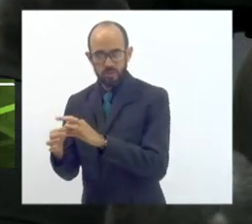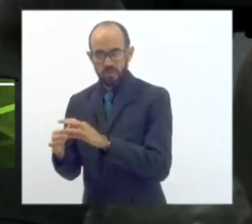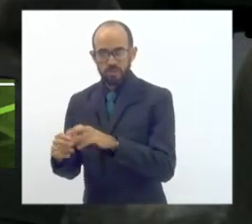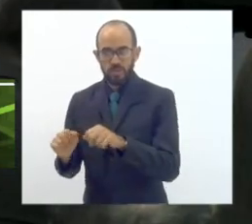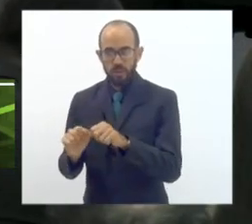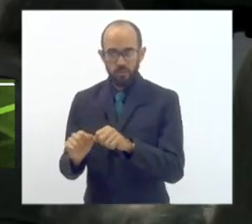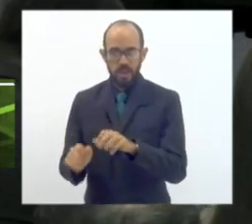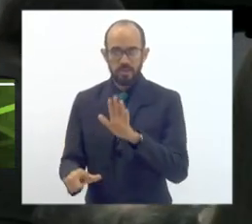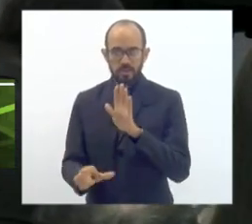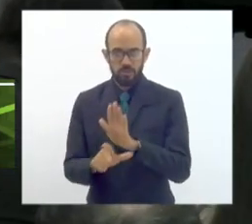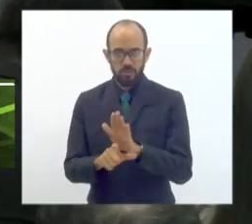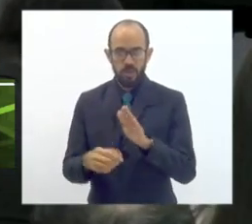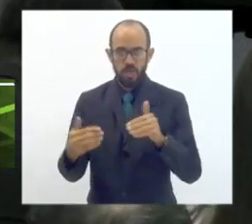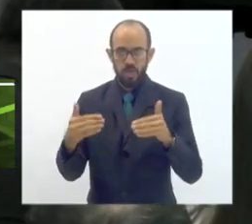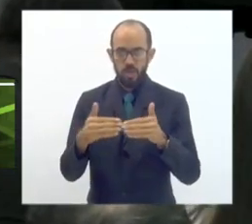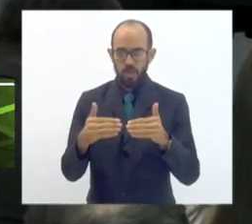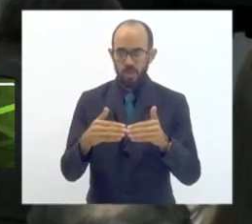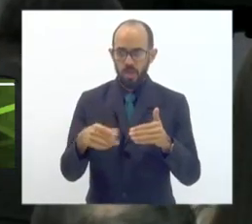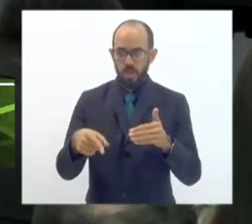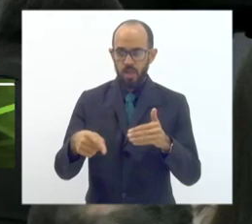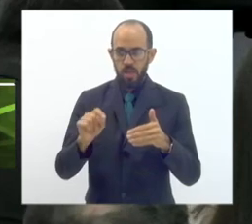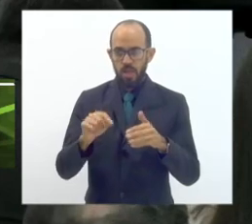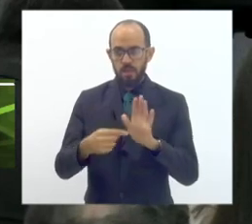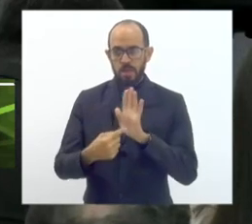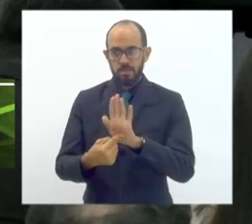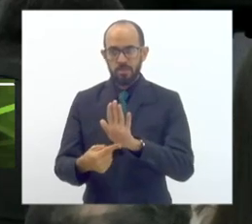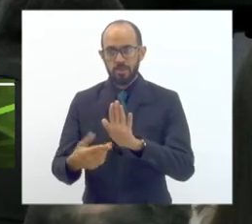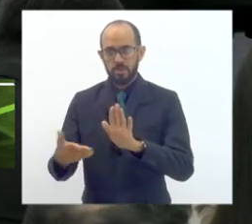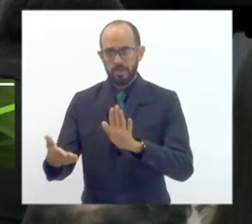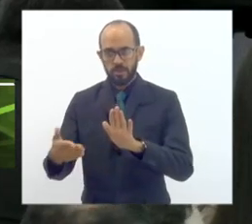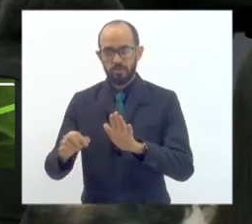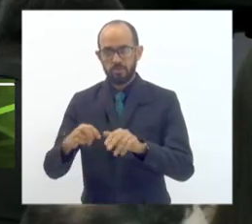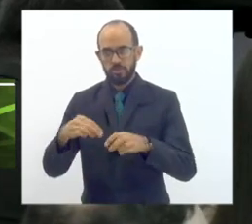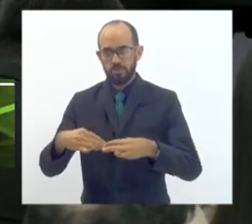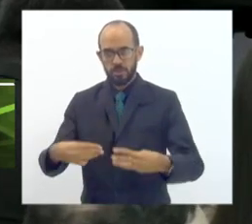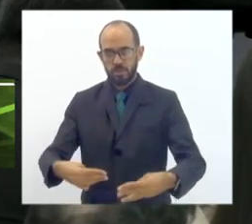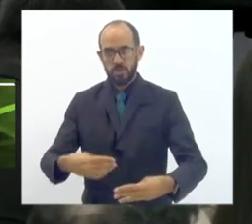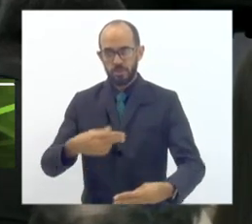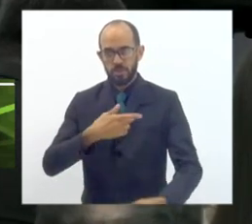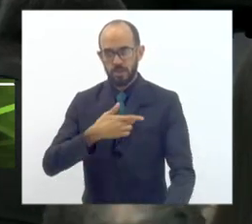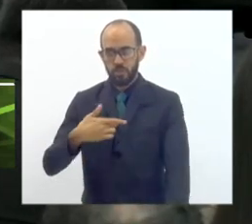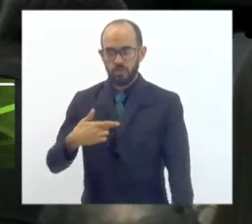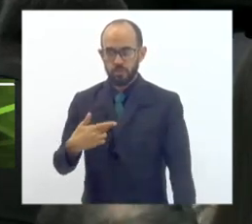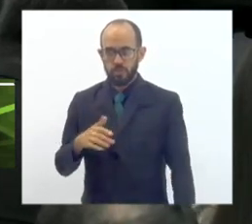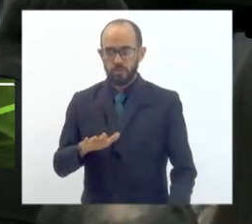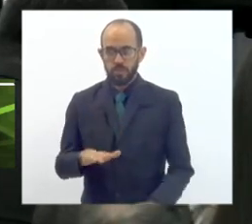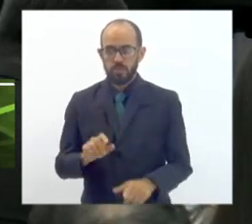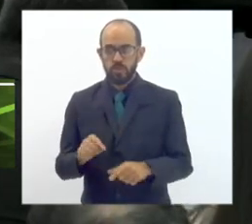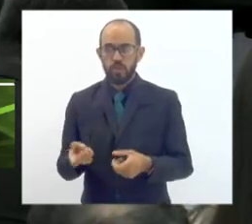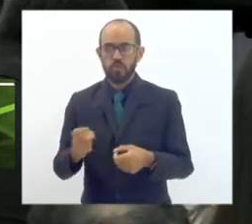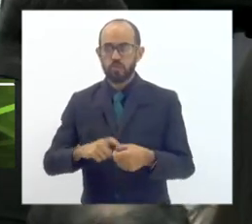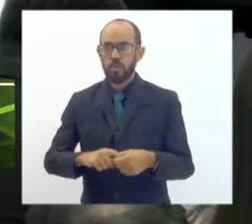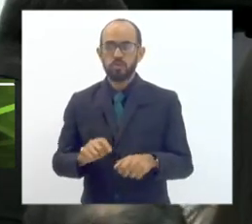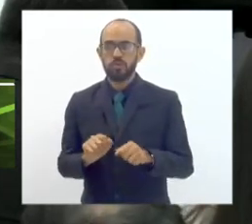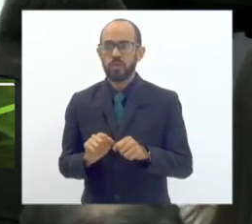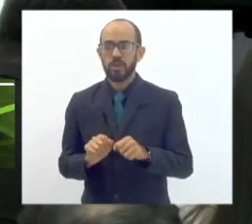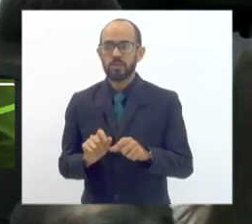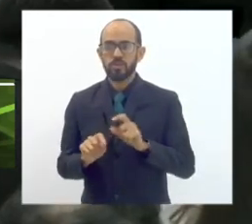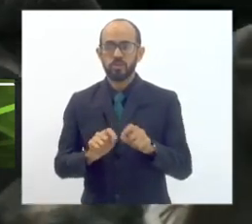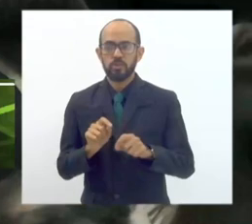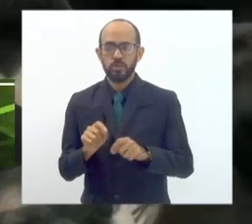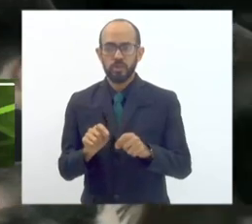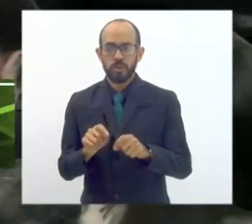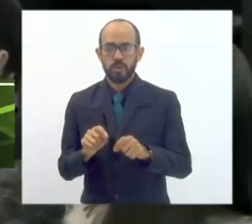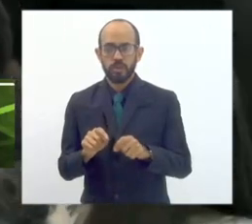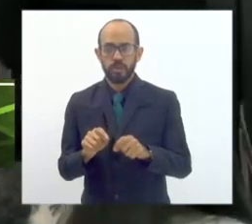legalmente, apresentando essa sua produção para o Ministério da Saúde. O que o consórcio faz? O consórcio faz